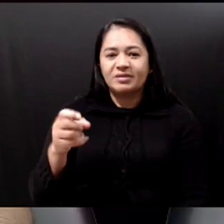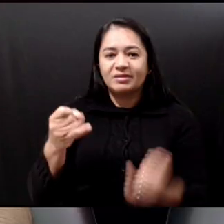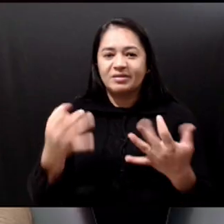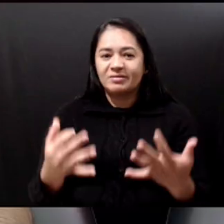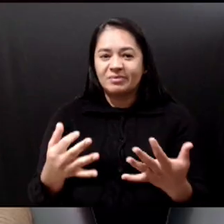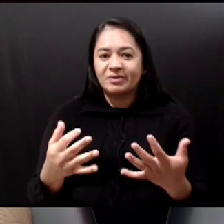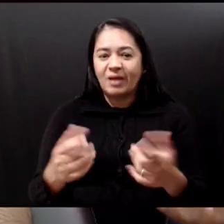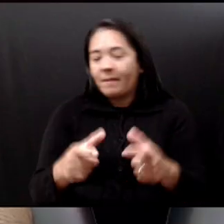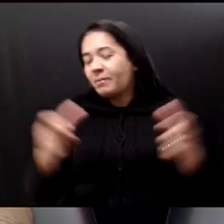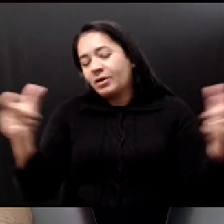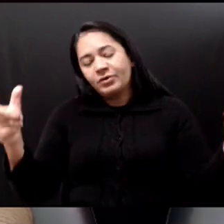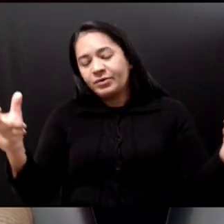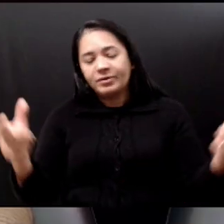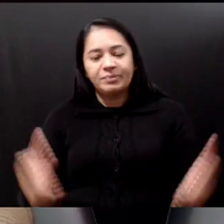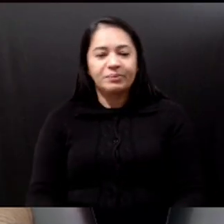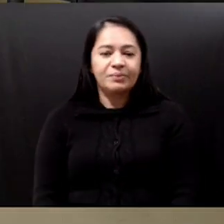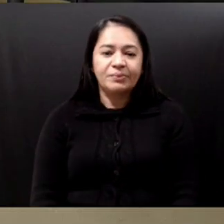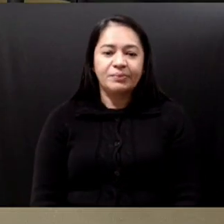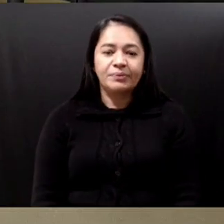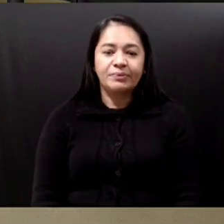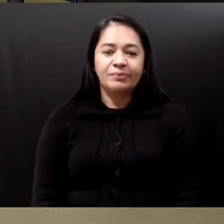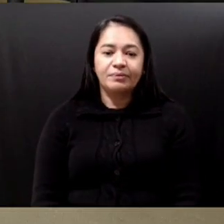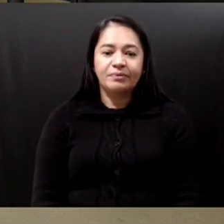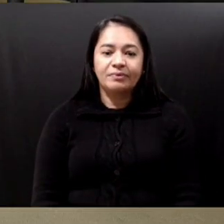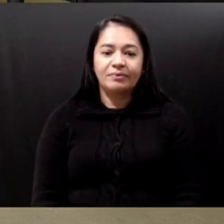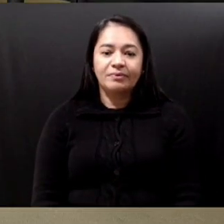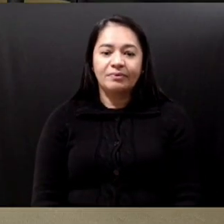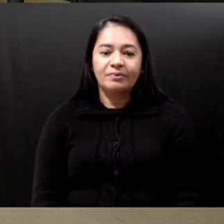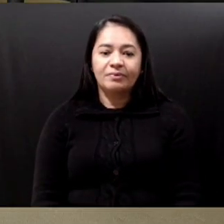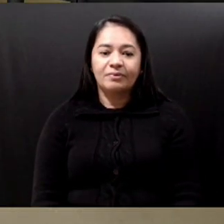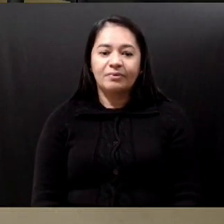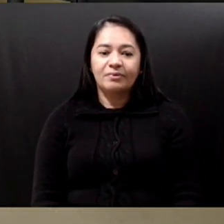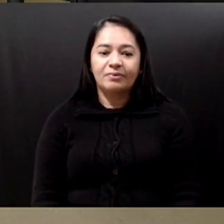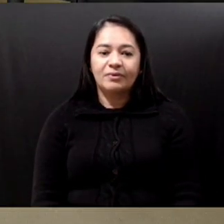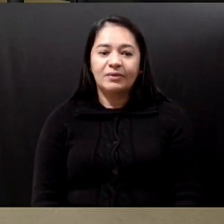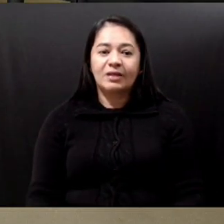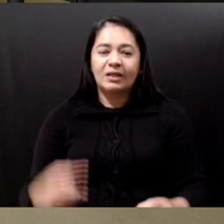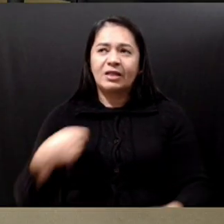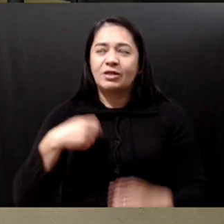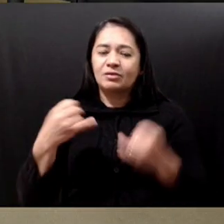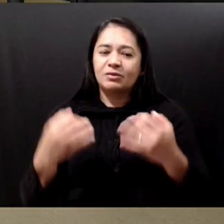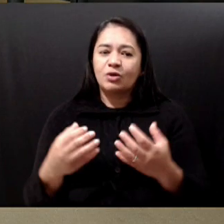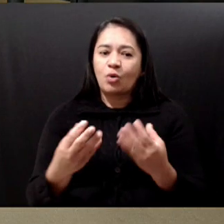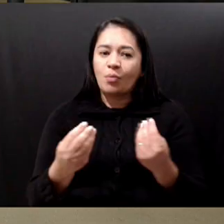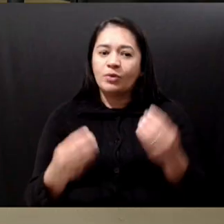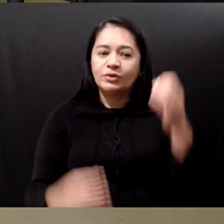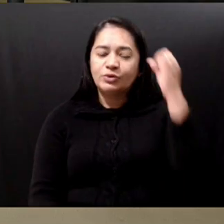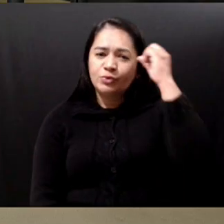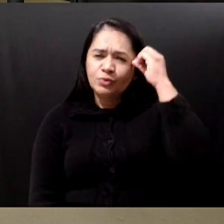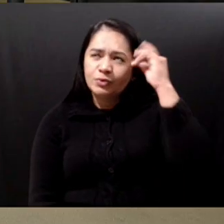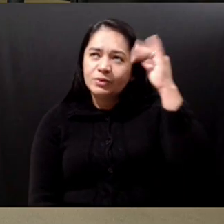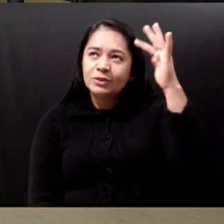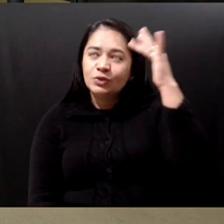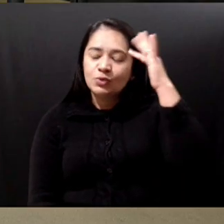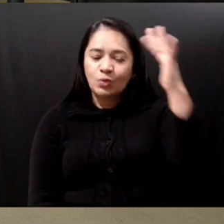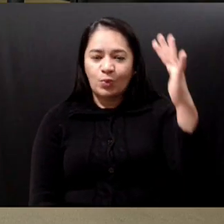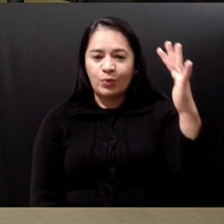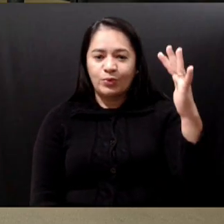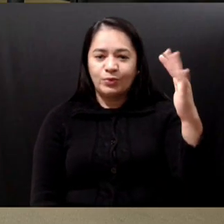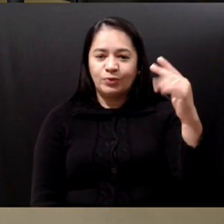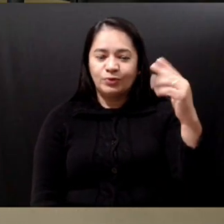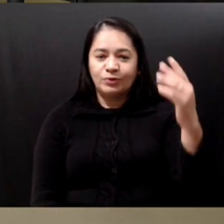isso, né? né. E eu falo muito em sonhos, né, Sim, porque eu acho não, eu tenho certeza que